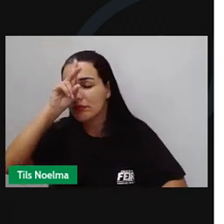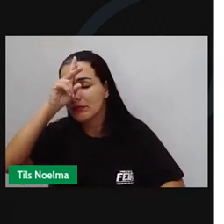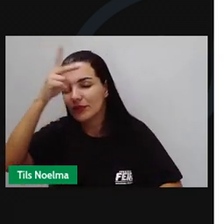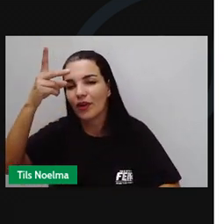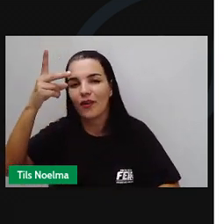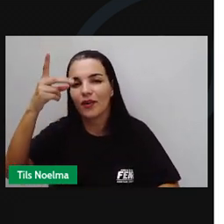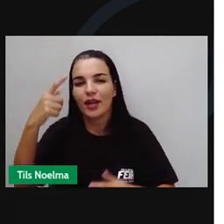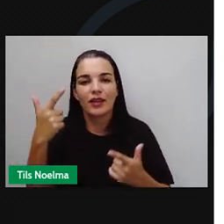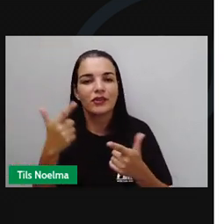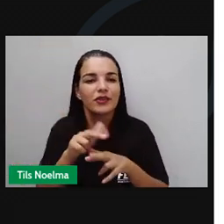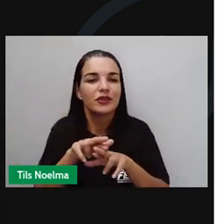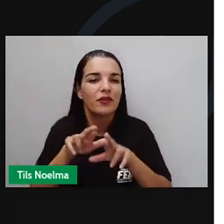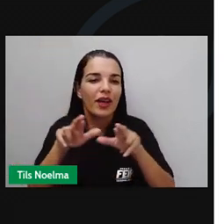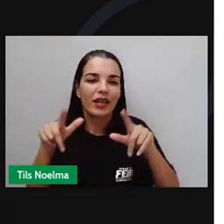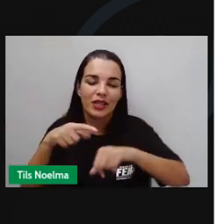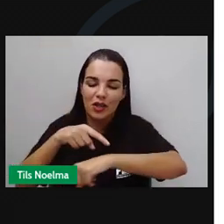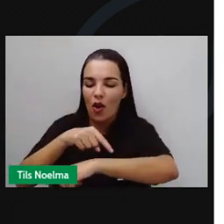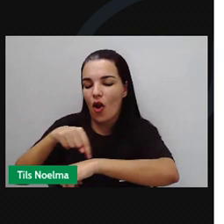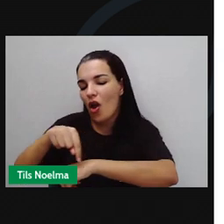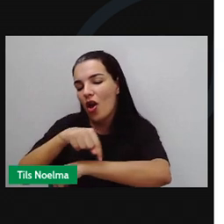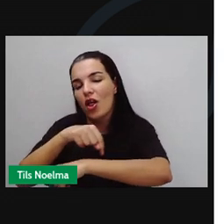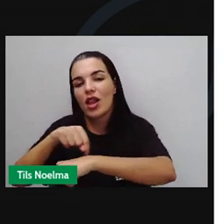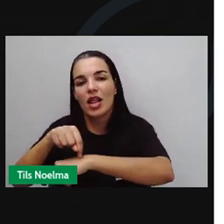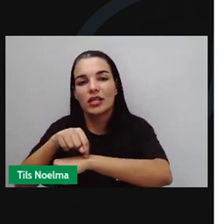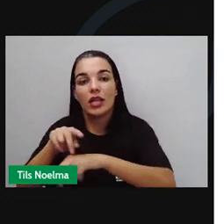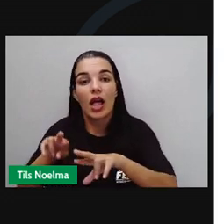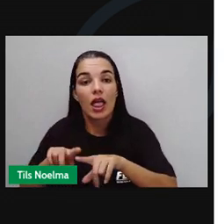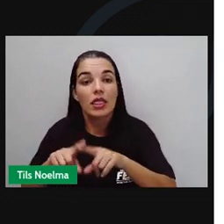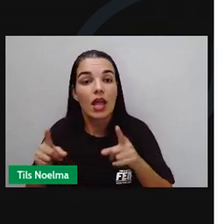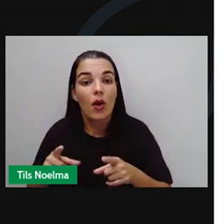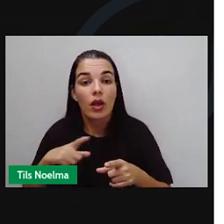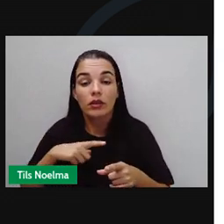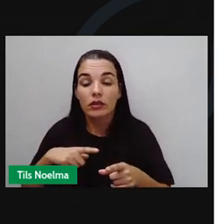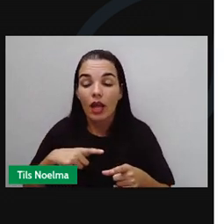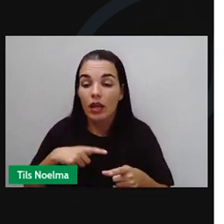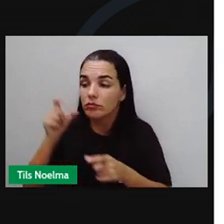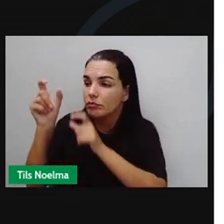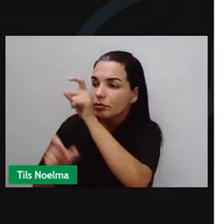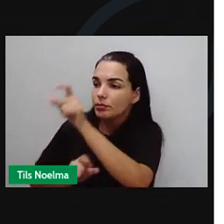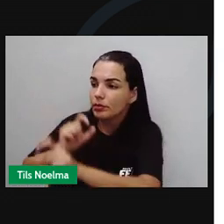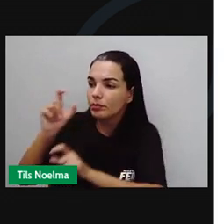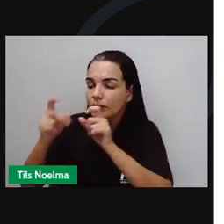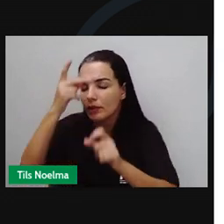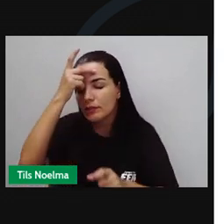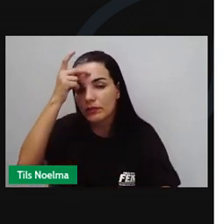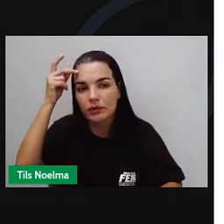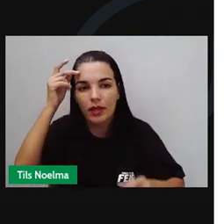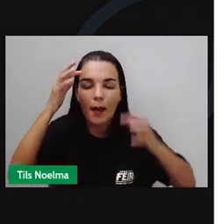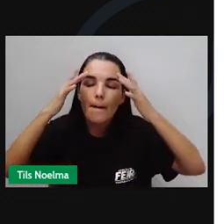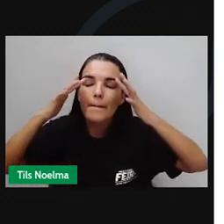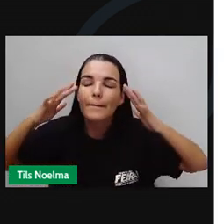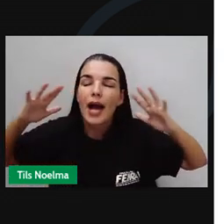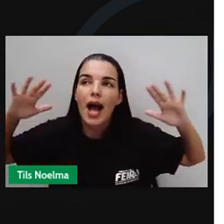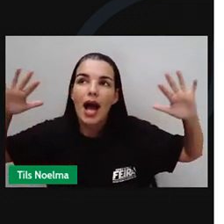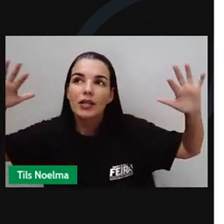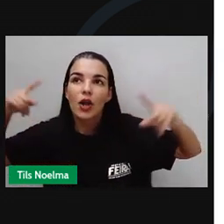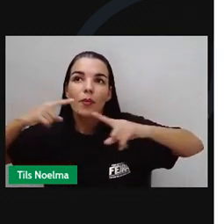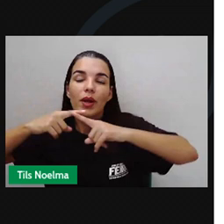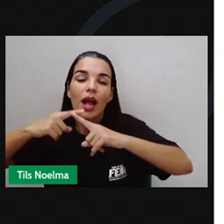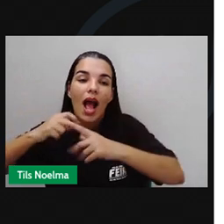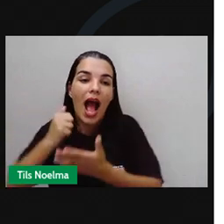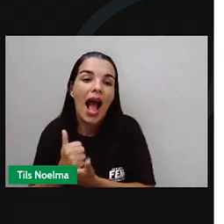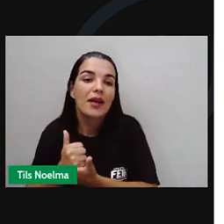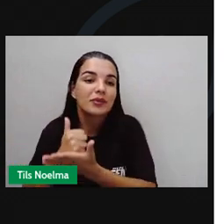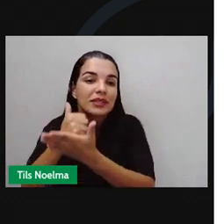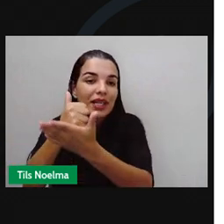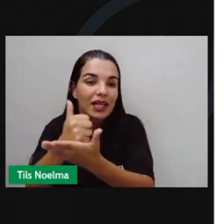relógios. Nesse tempo, existem os personagens mágicos. Esses personagens sempre auxiliam o